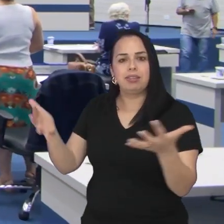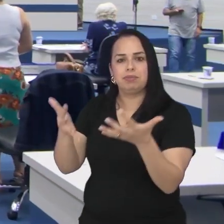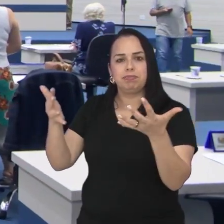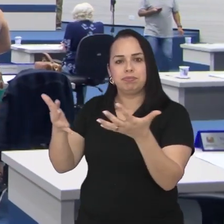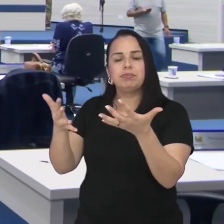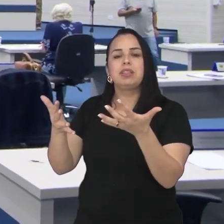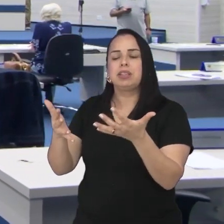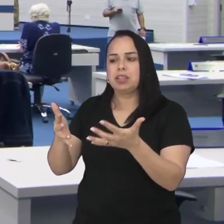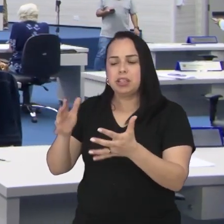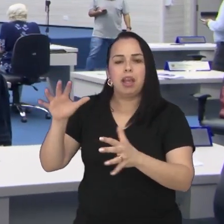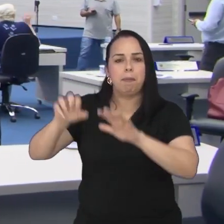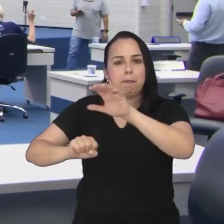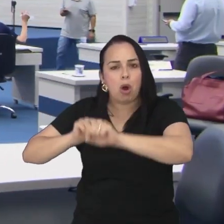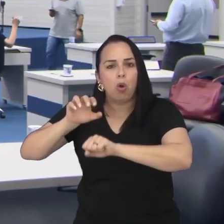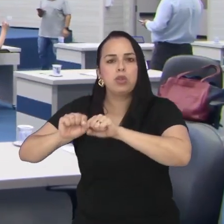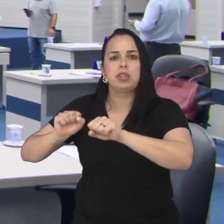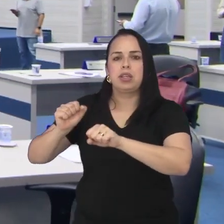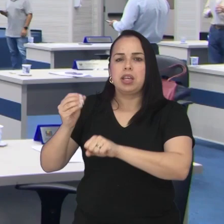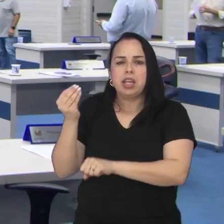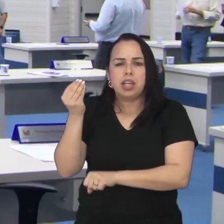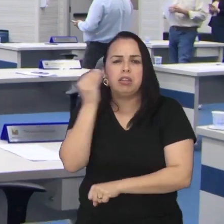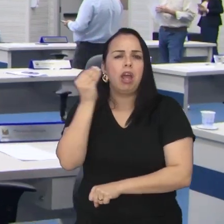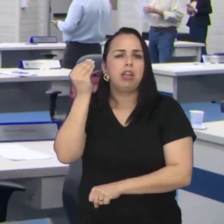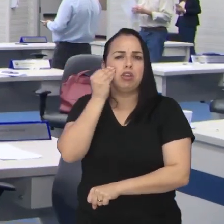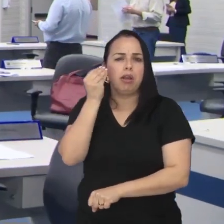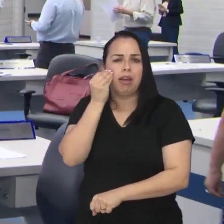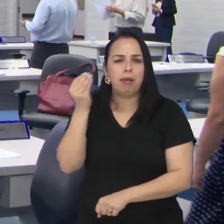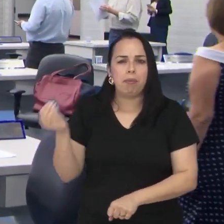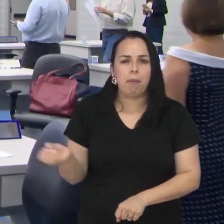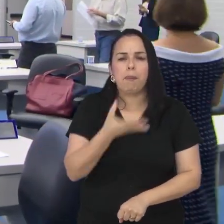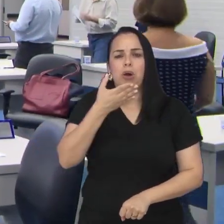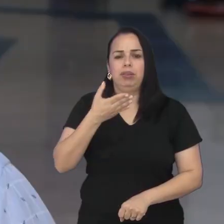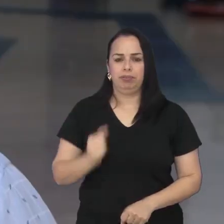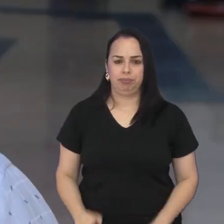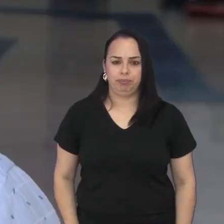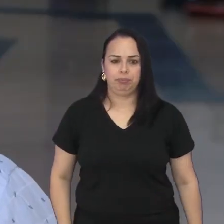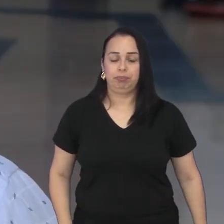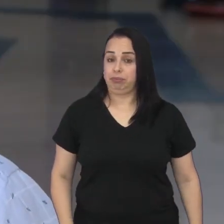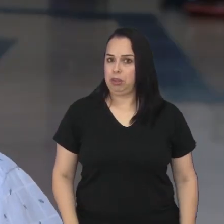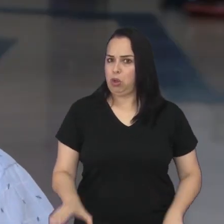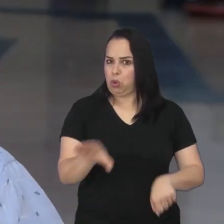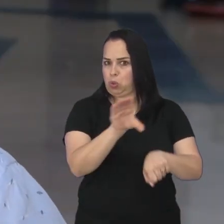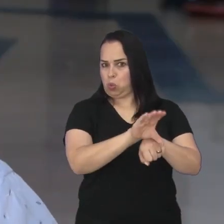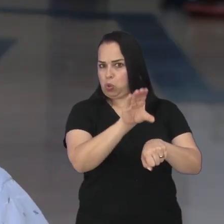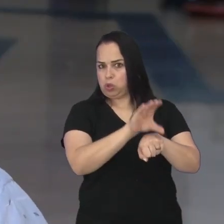de incentivo para que o jovem busque e conquiste novas oportunidades. Curso de